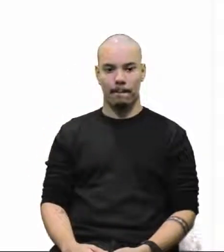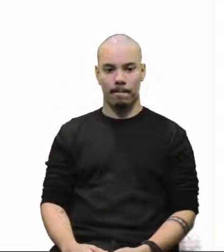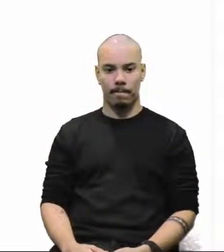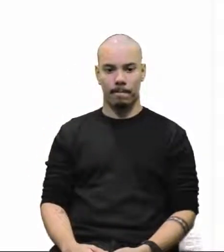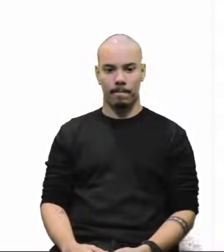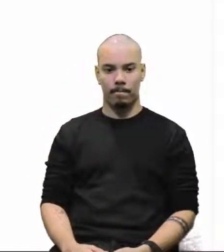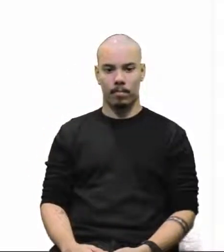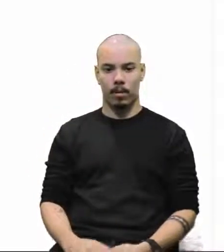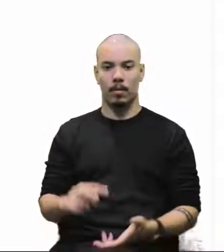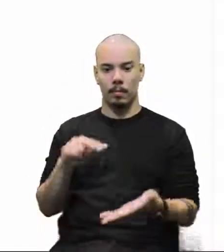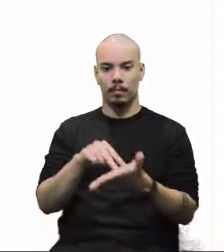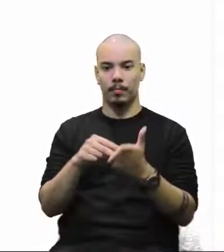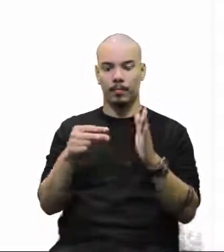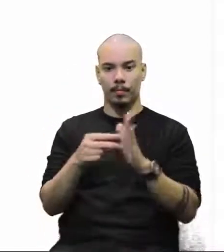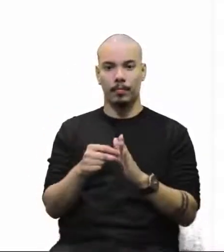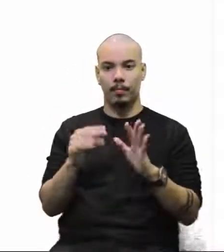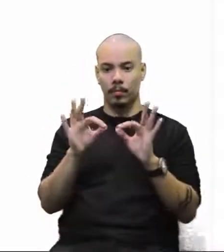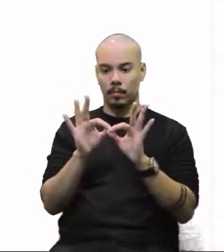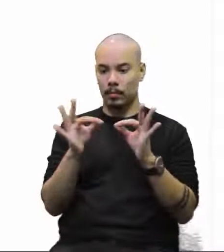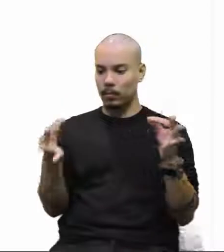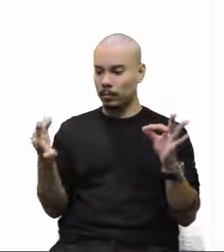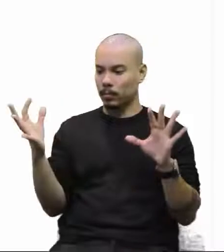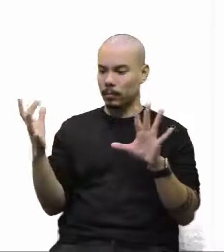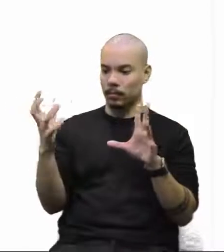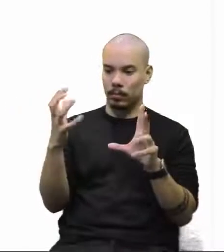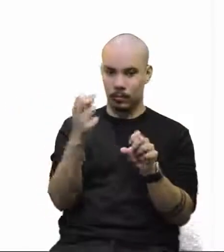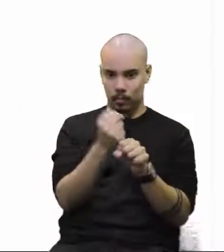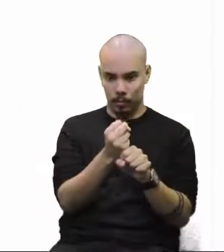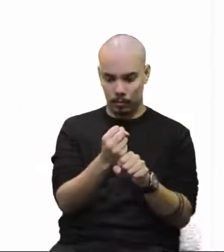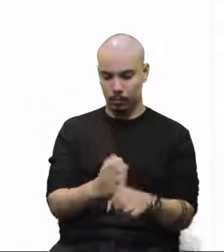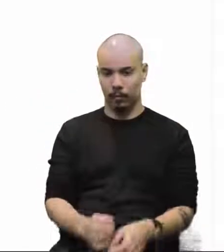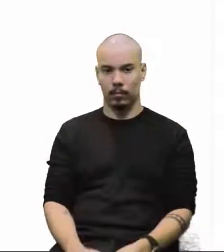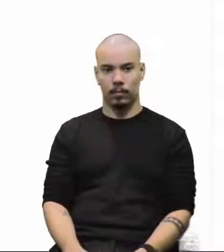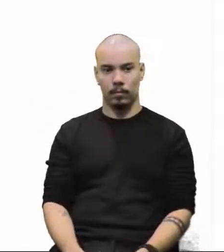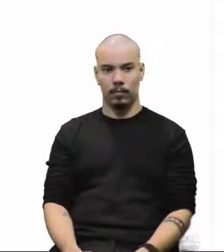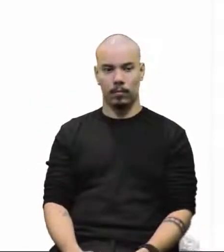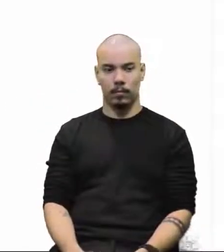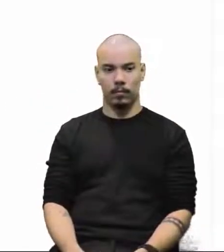falando simplificar, deixar mais simples, né?